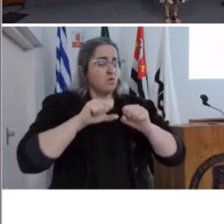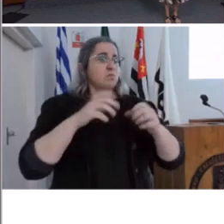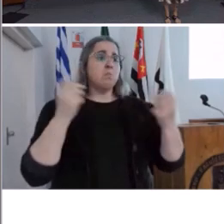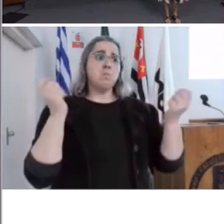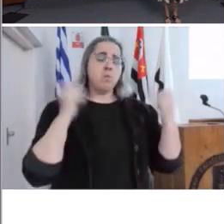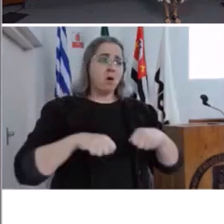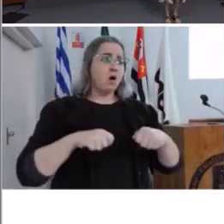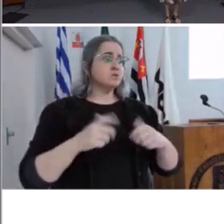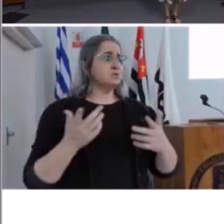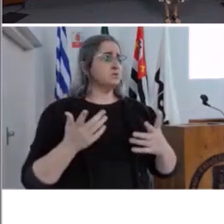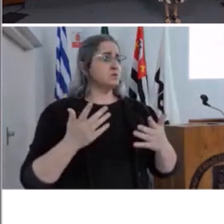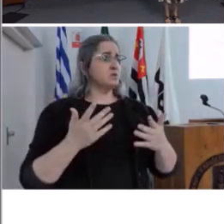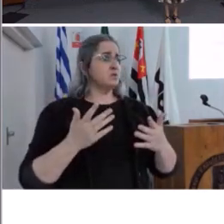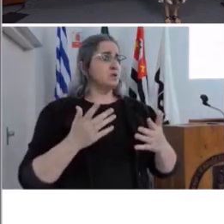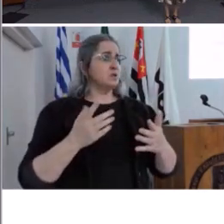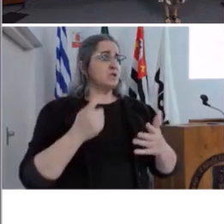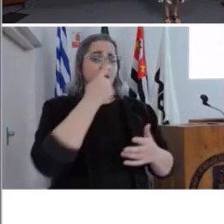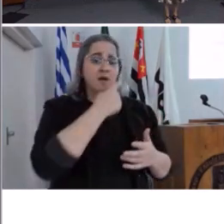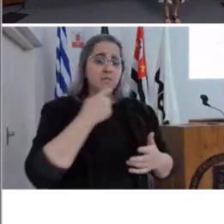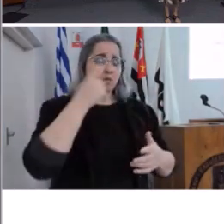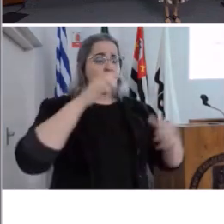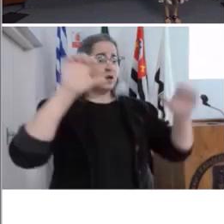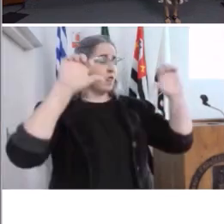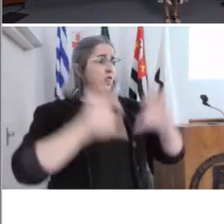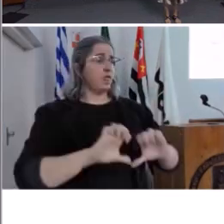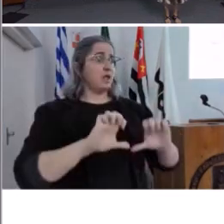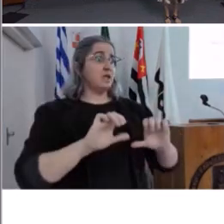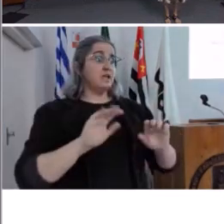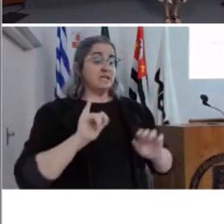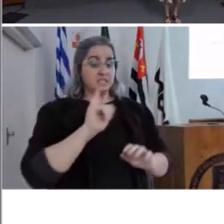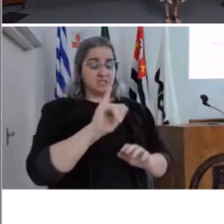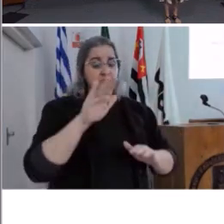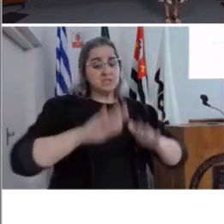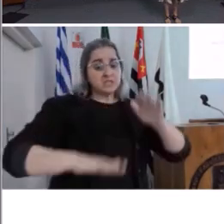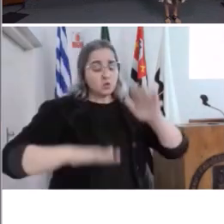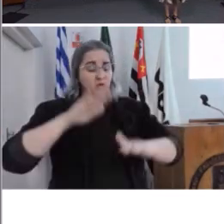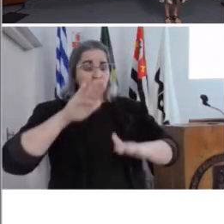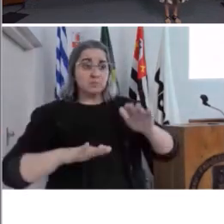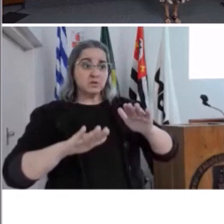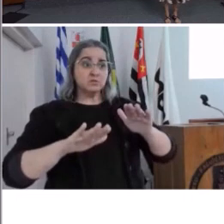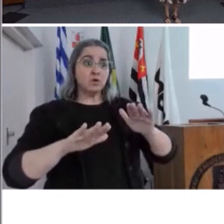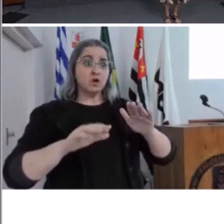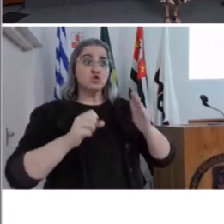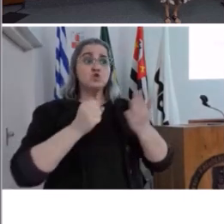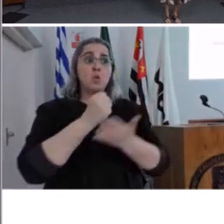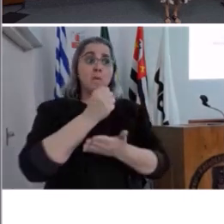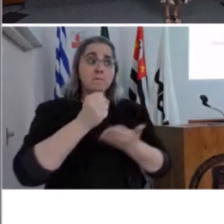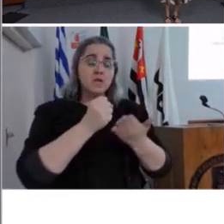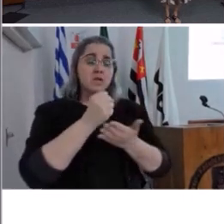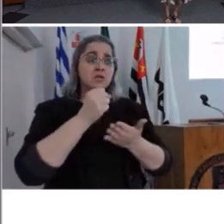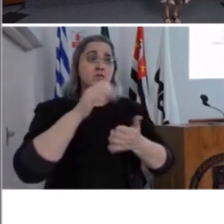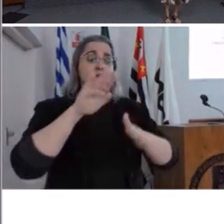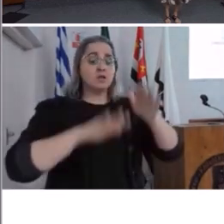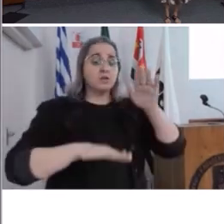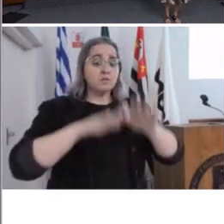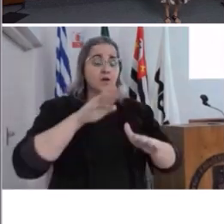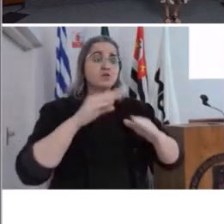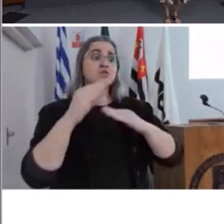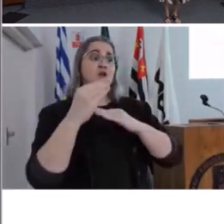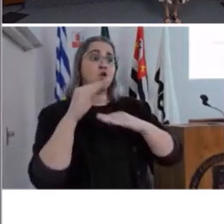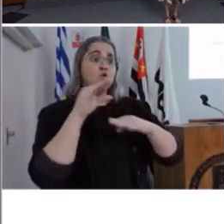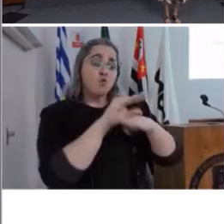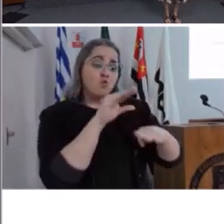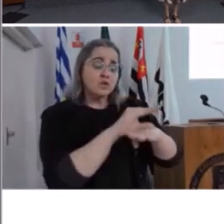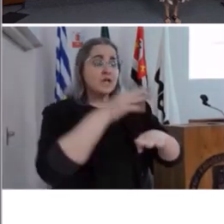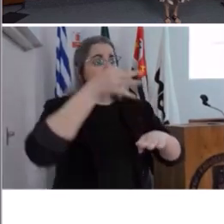bucal, em que você tem, se você tiver esse equilíbrio, tá ok. No mínimo, você vai ter um equilíbrio da flora bucal. Então,